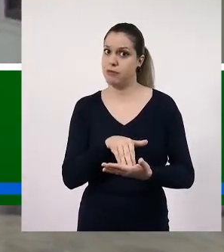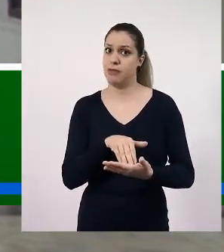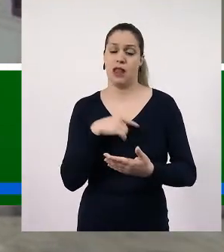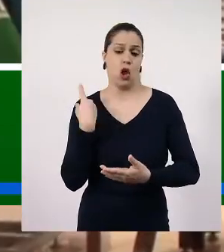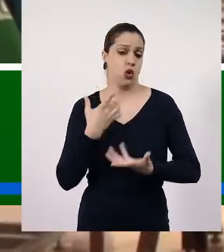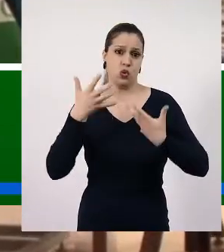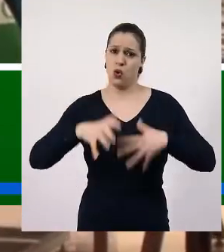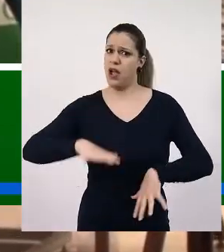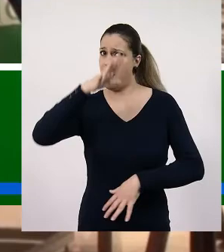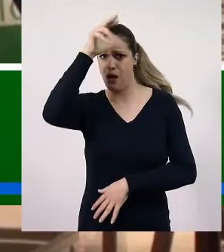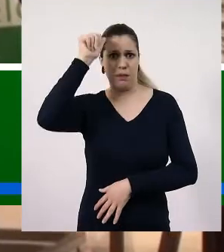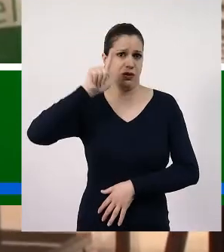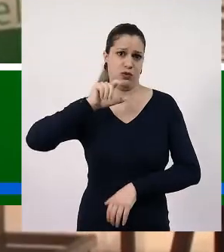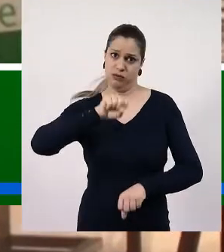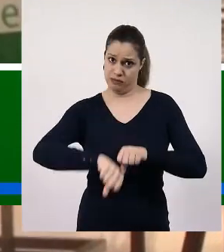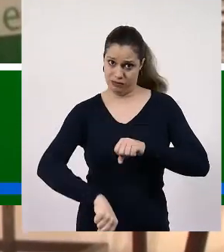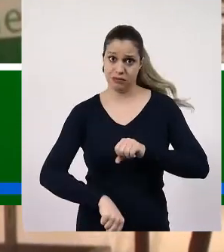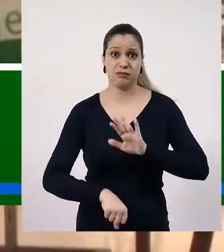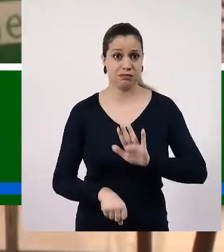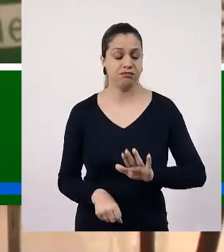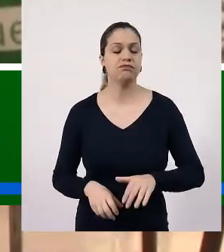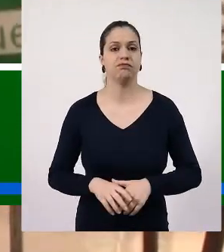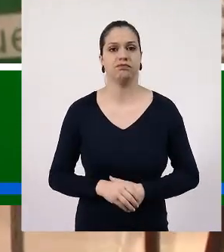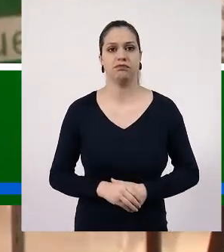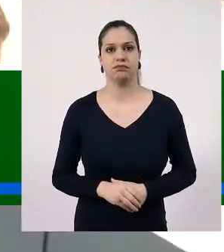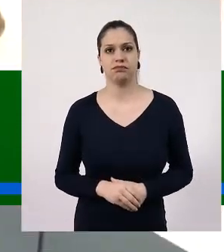nós não queremos isso no Mato Grosso.